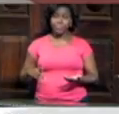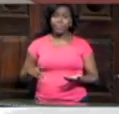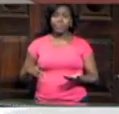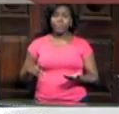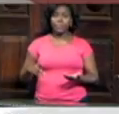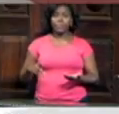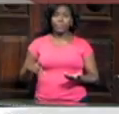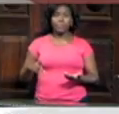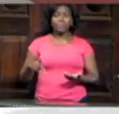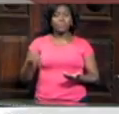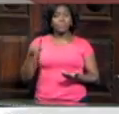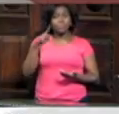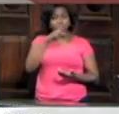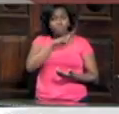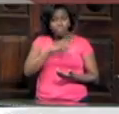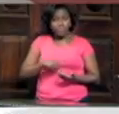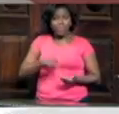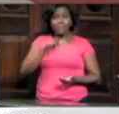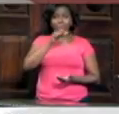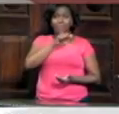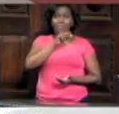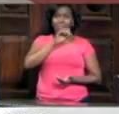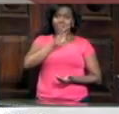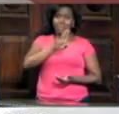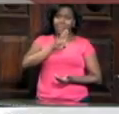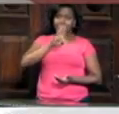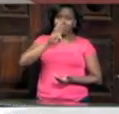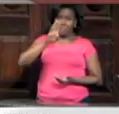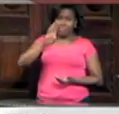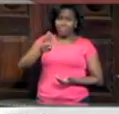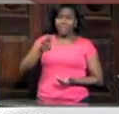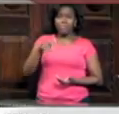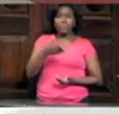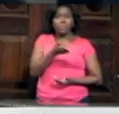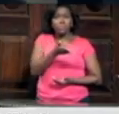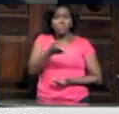presidente Cravo Albim, autoridades e dignitários,